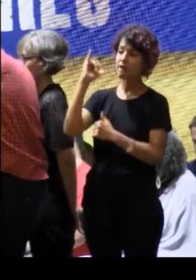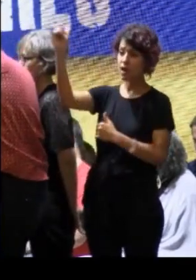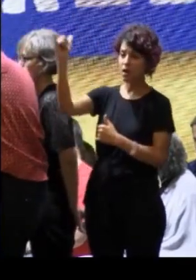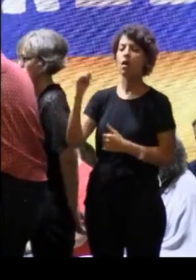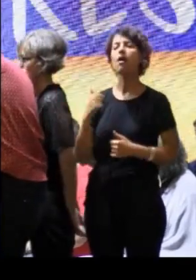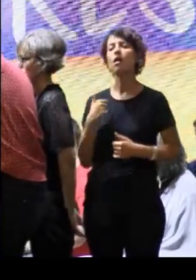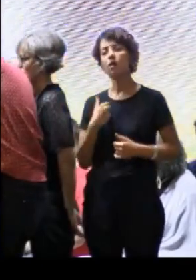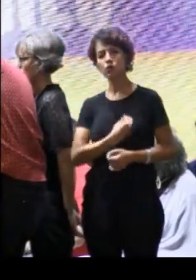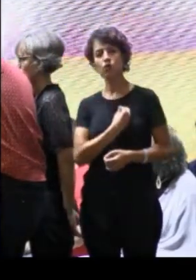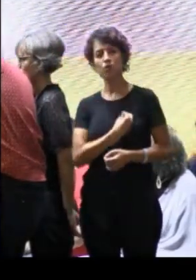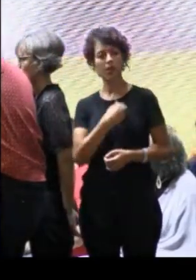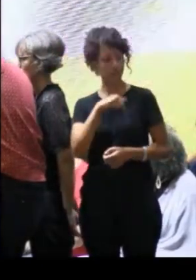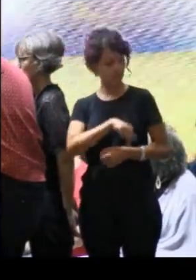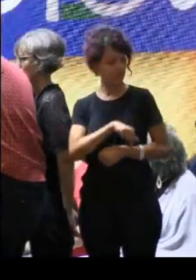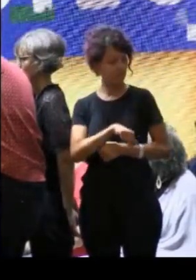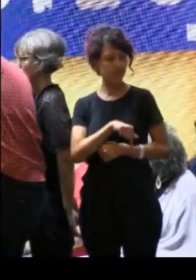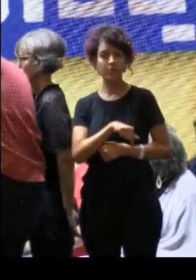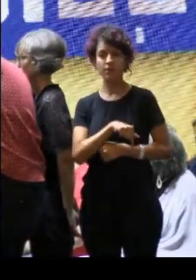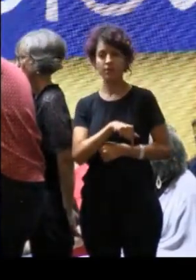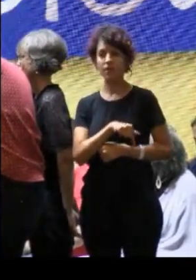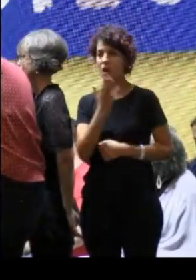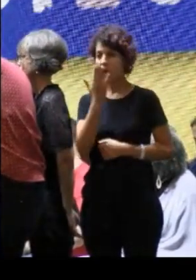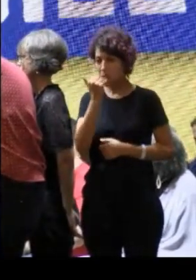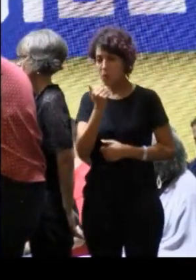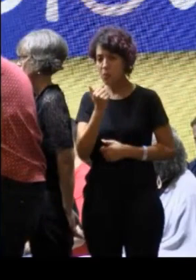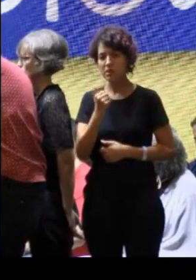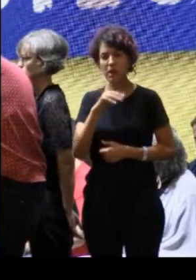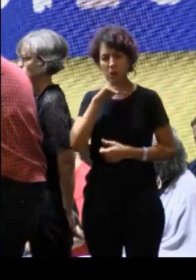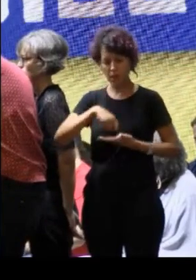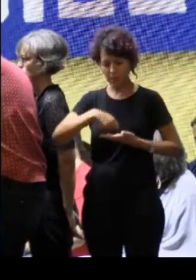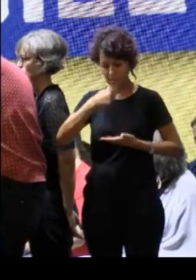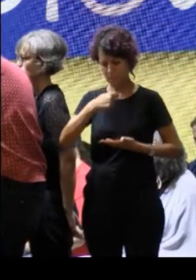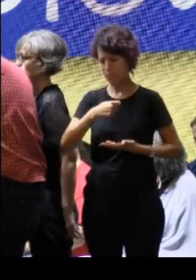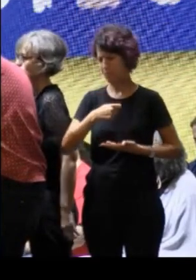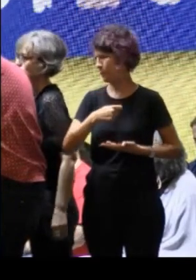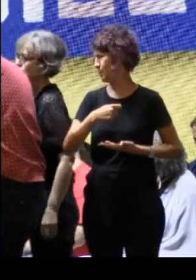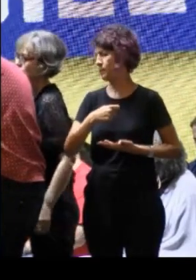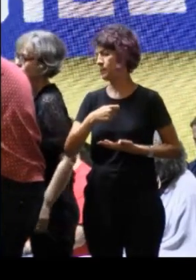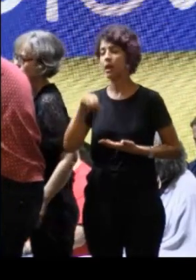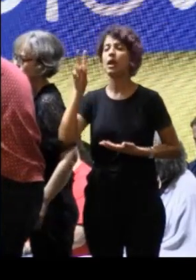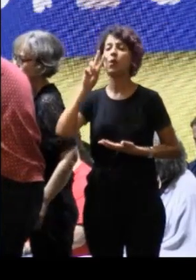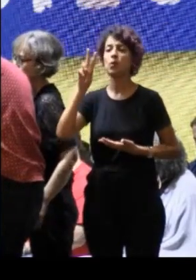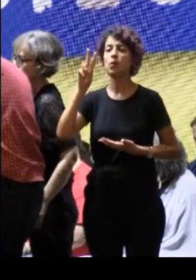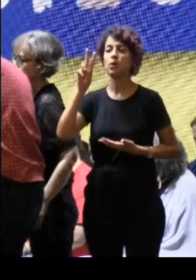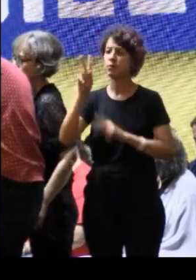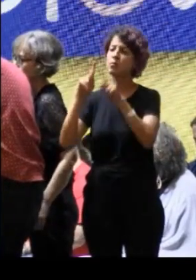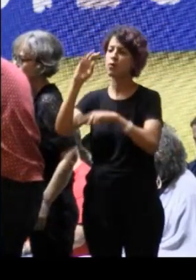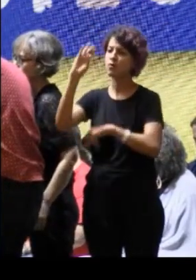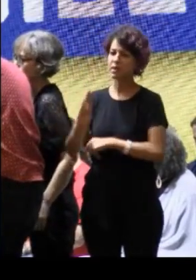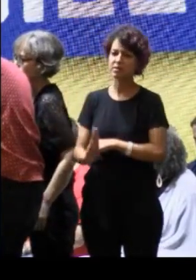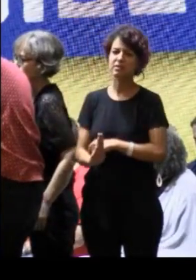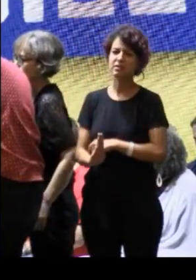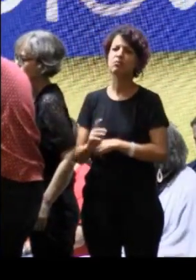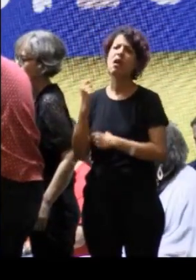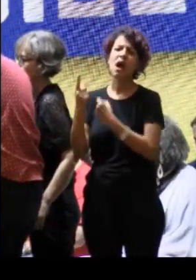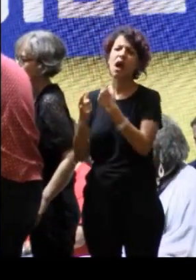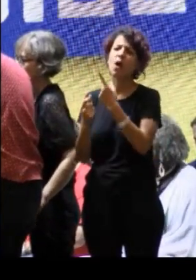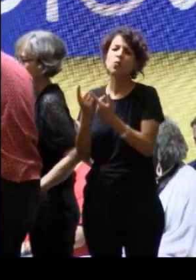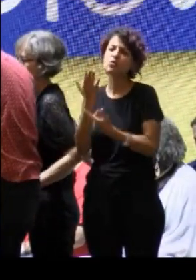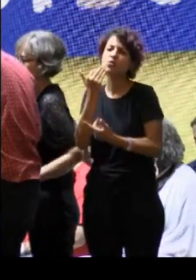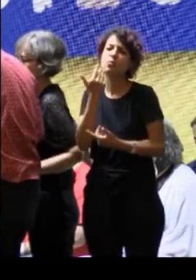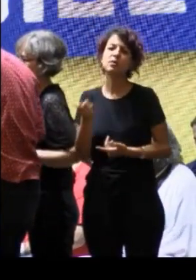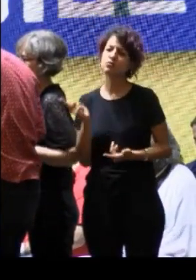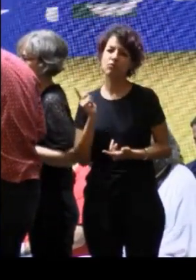eu estou aqui. Quando a comida não é boa, eu lembro que o povo brasileiro tem muita gente que não consegue comer o que eu estou